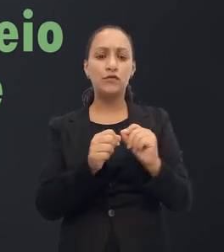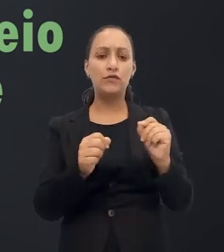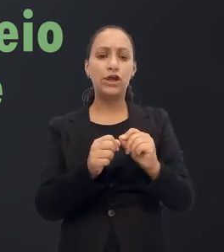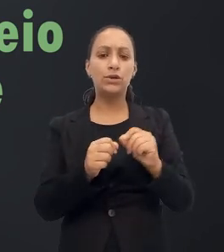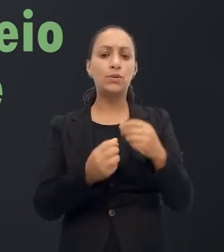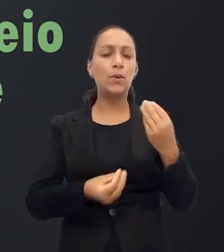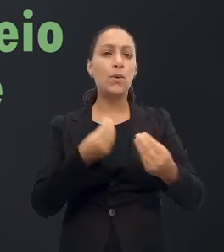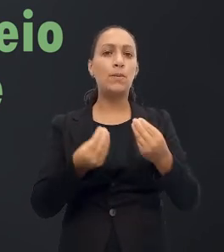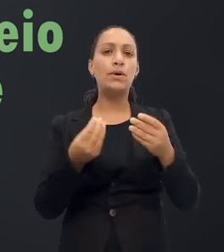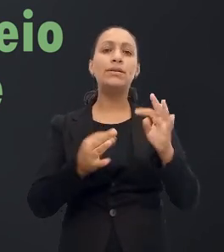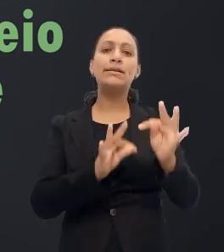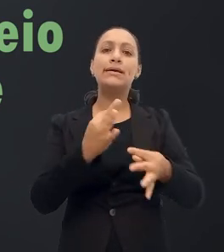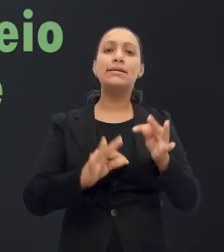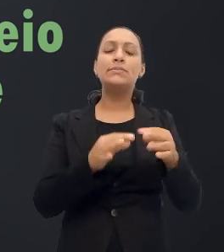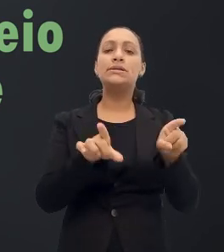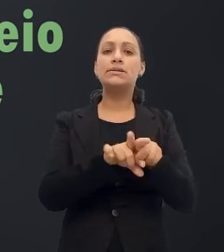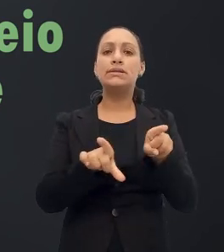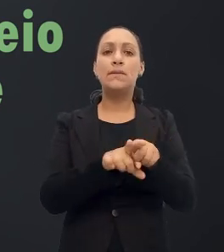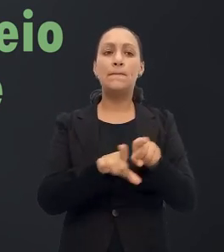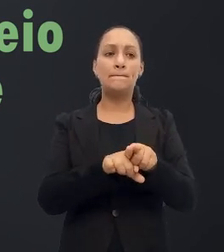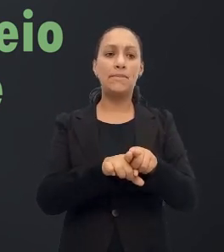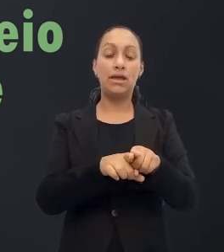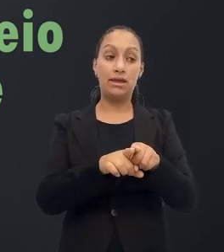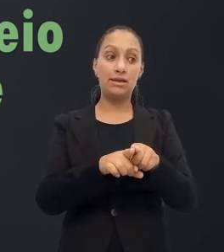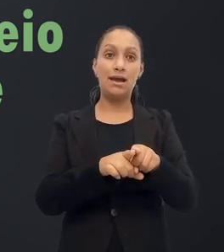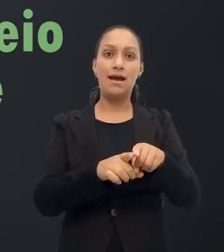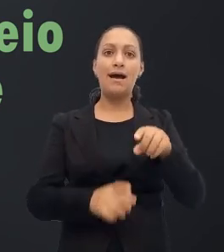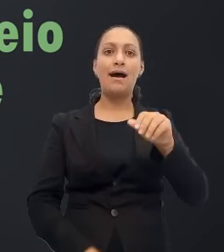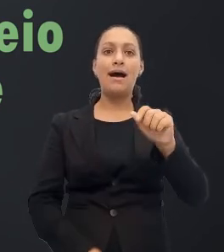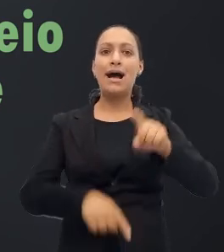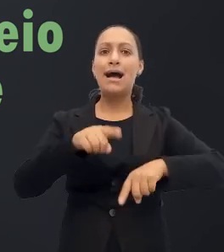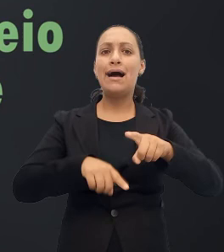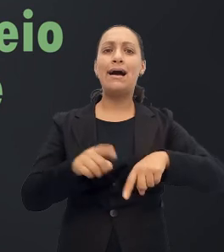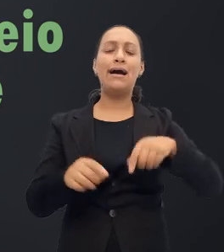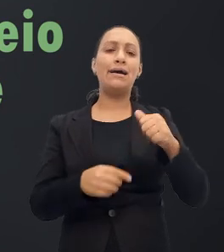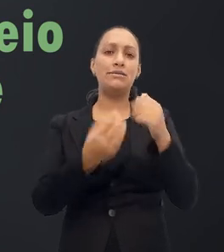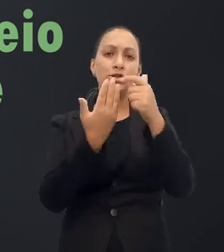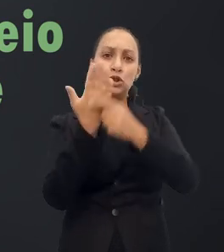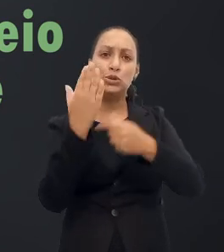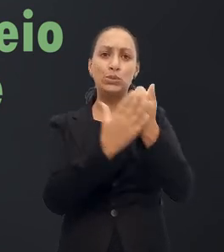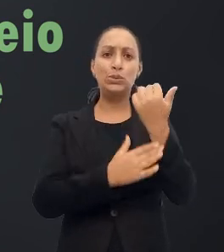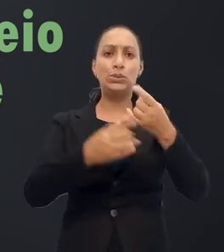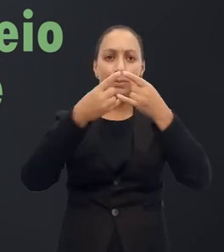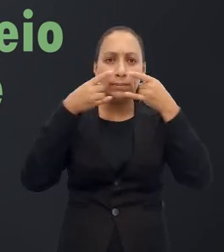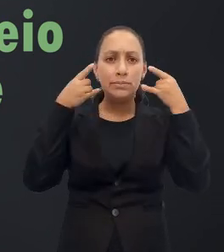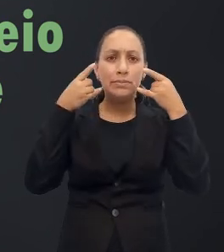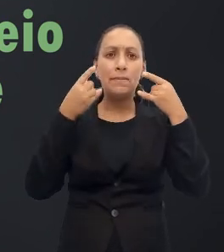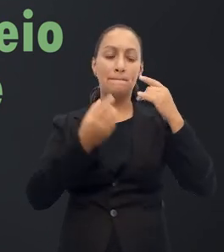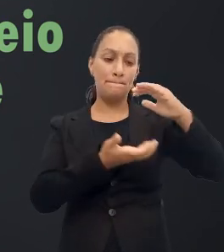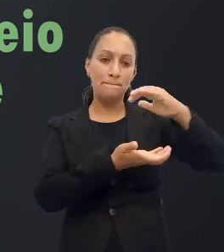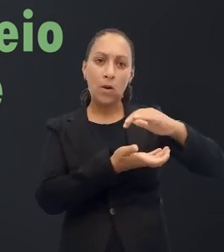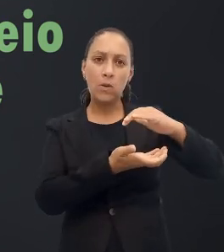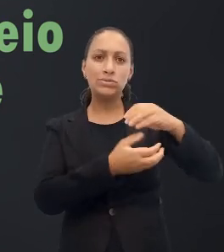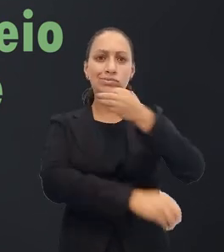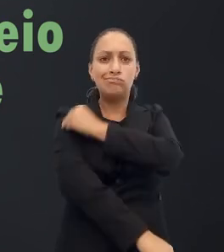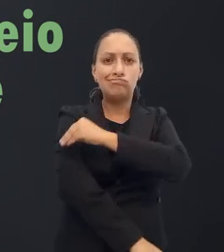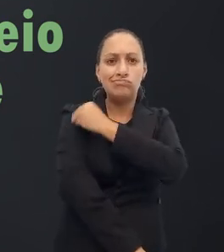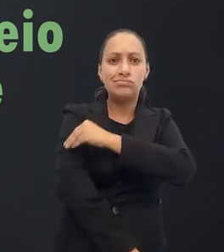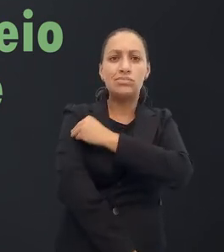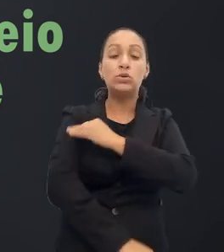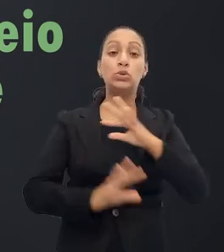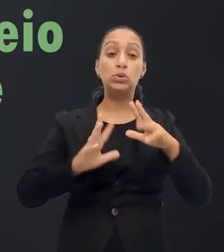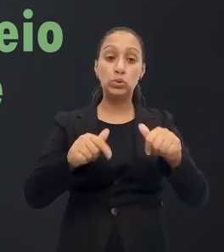como nós tratamos os acessórios relacionados à pandemia. Máscaras, luvas, proteções acrílicas, pote de álcool em gel, tudo isso